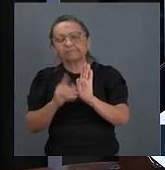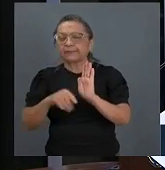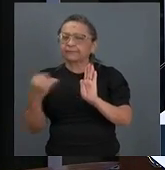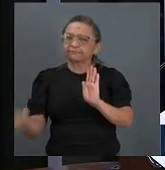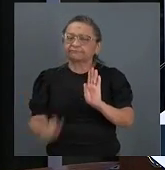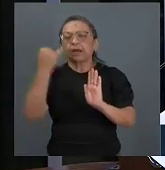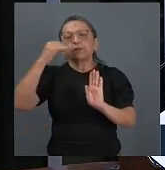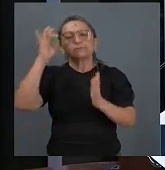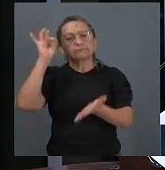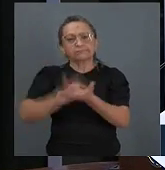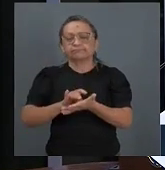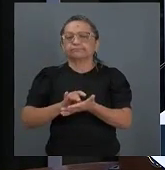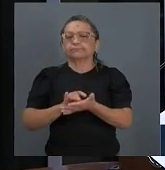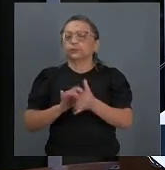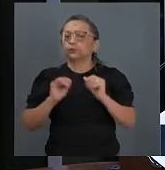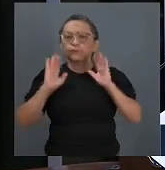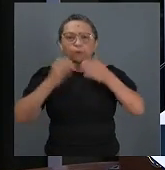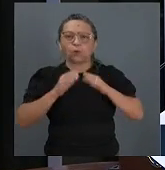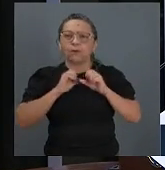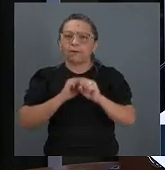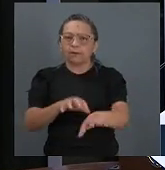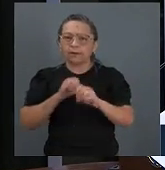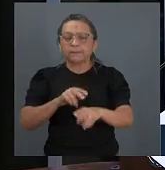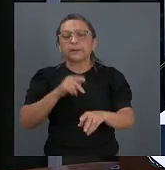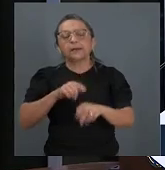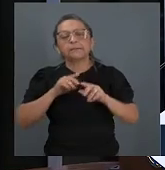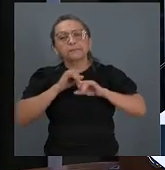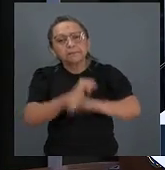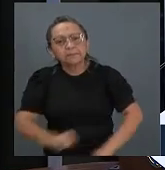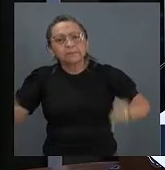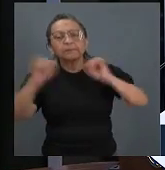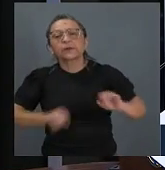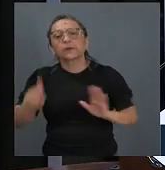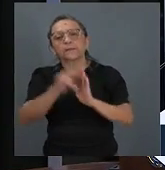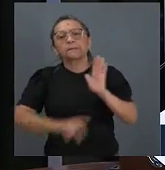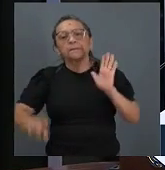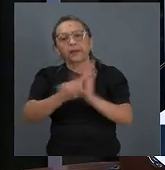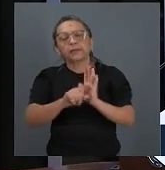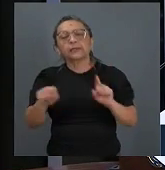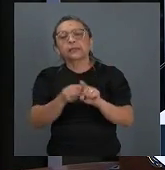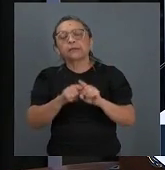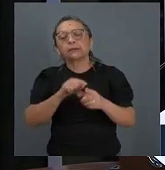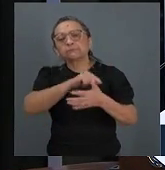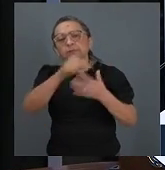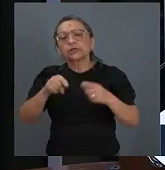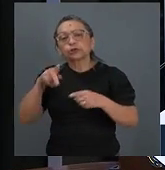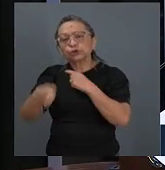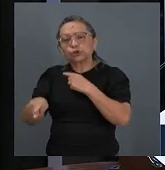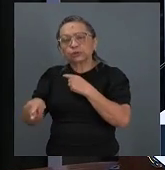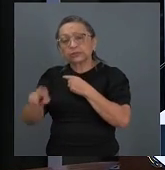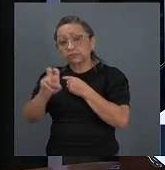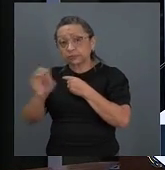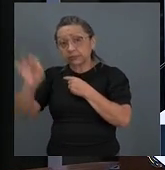essencialmente o caráter educativo, né, para propaganda e publicidade. O PL também corta os 50%, o